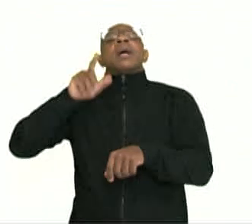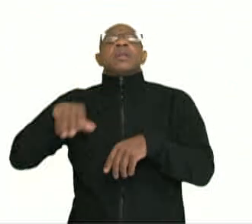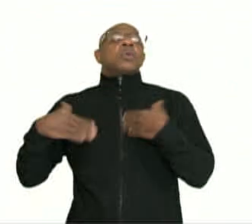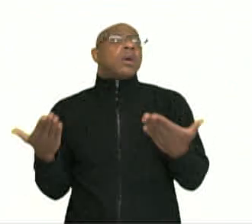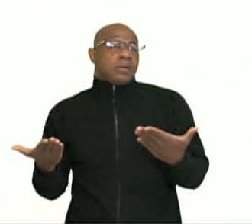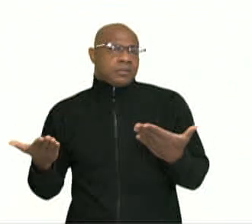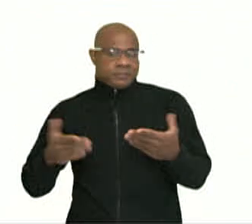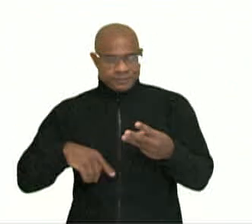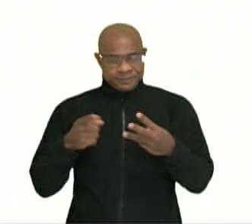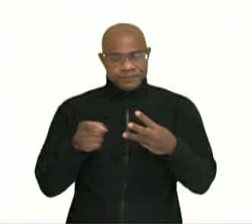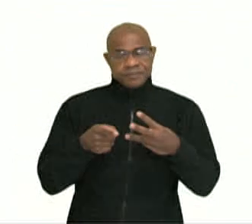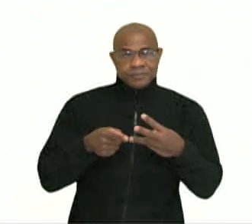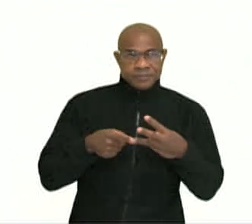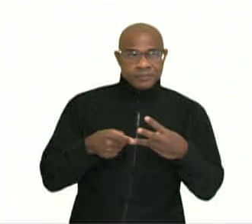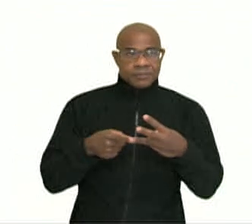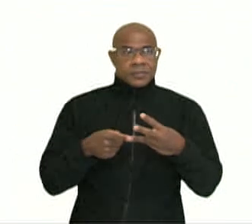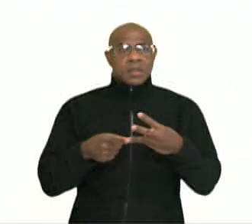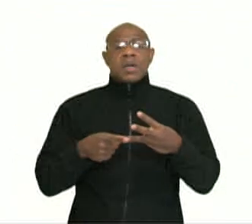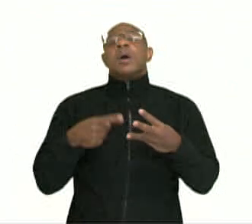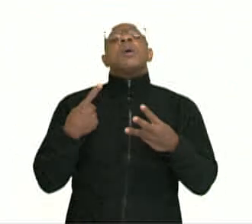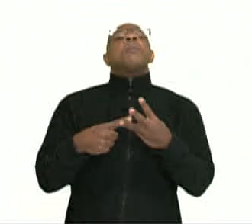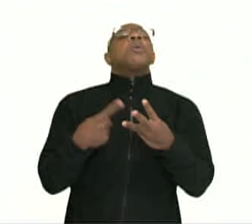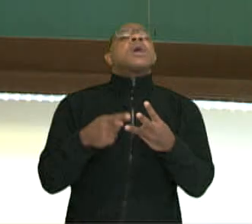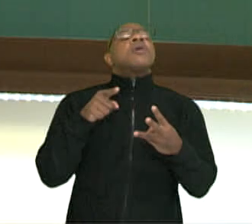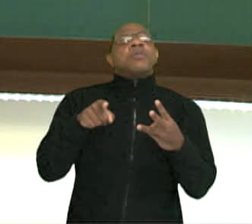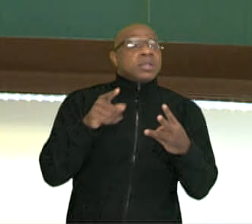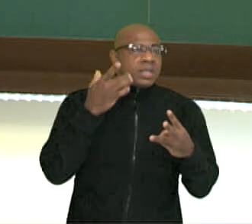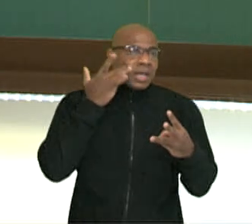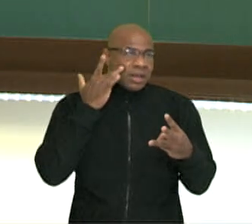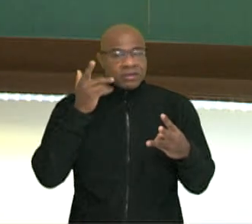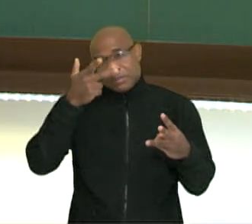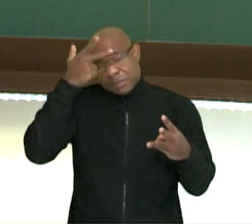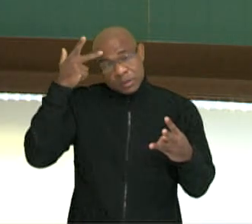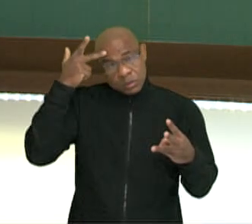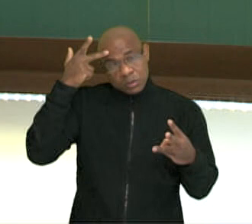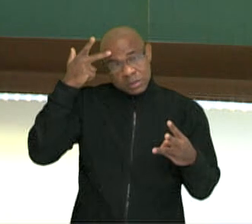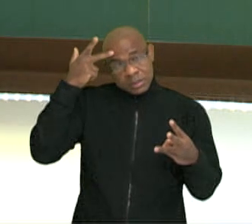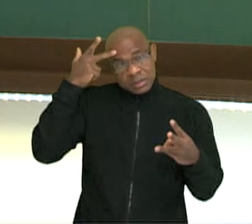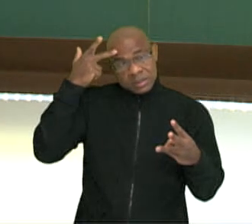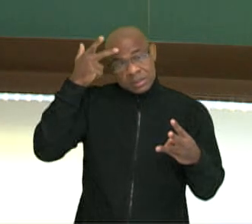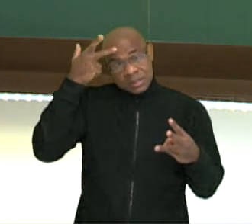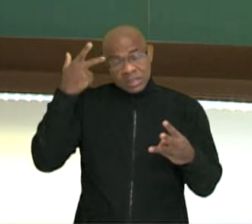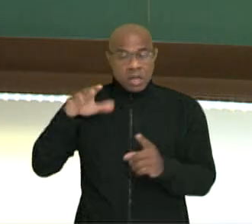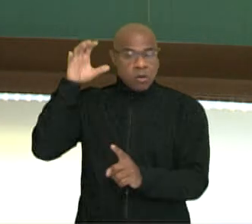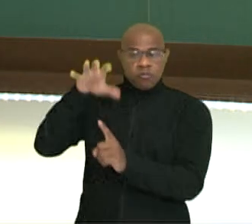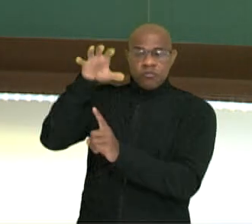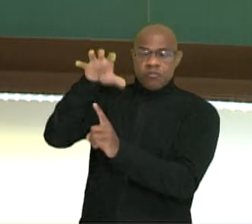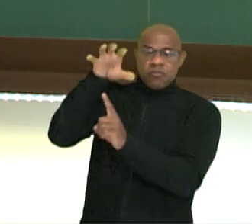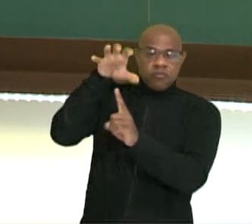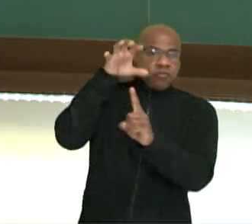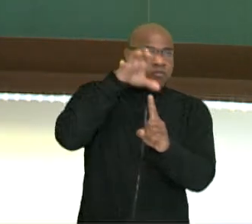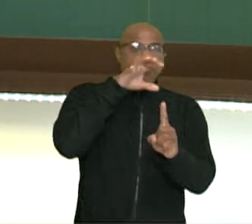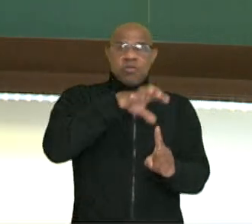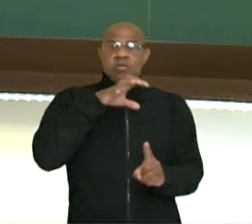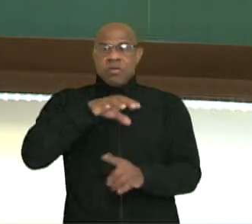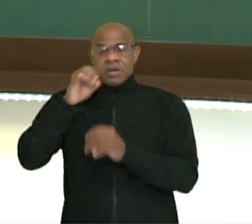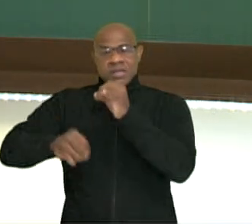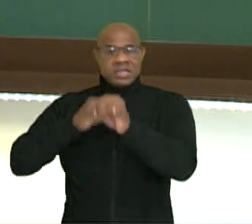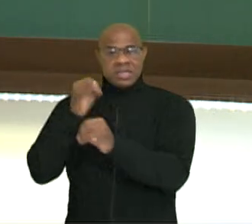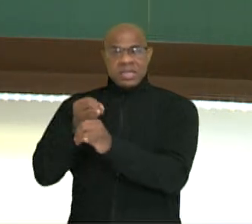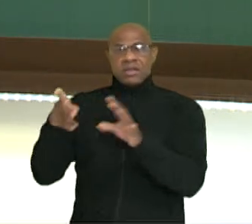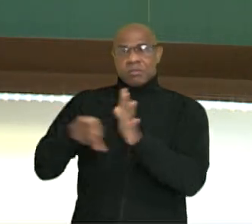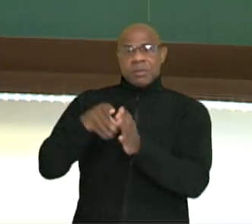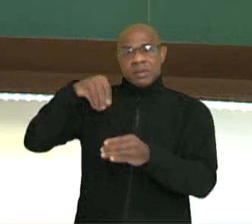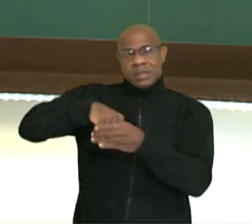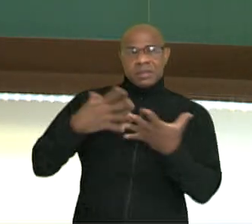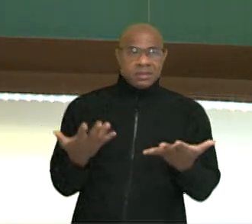você mais assiste? Por que você acha que essas pessoas elas são influenciadoras digitais? O que é